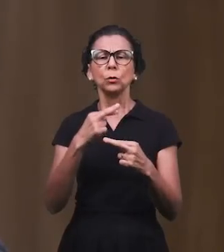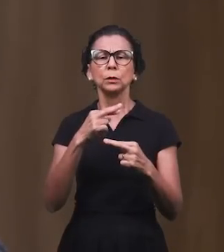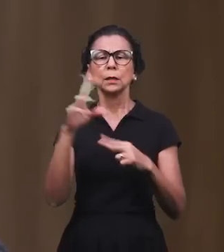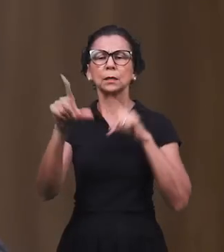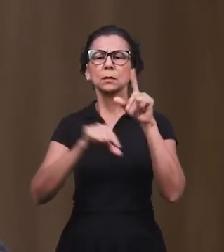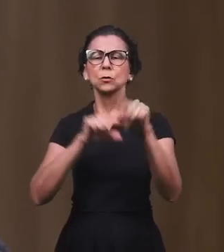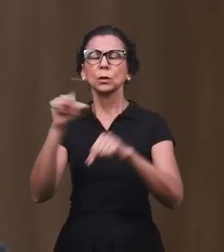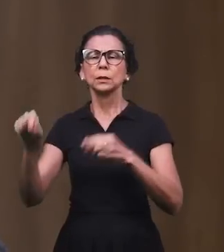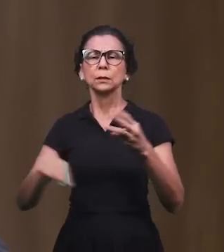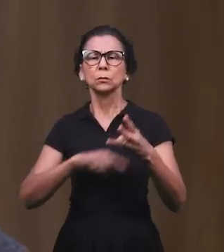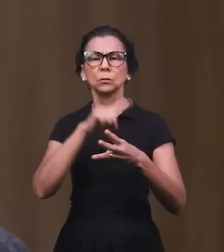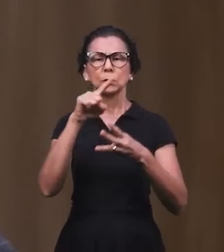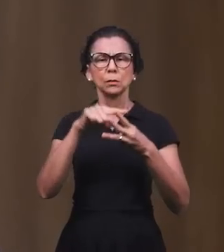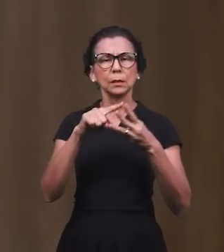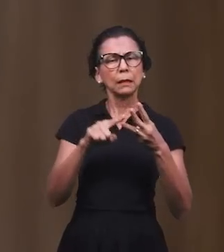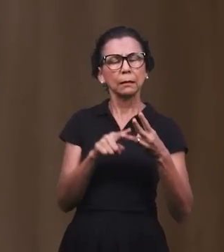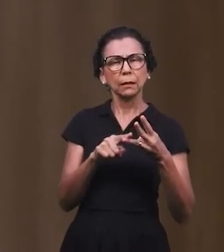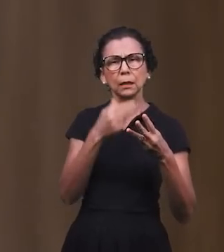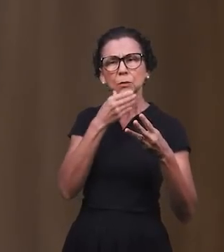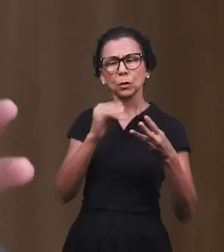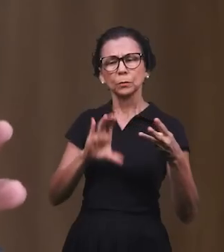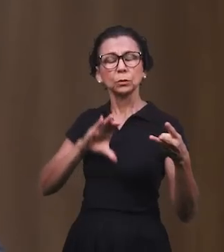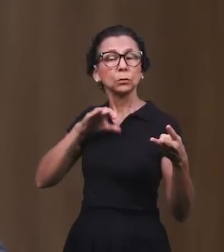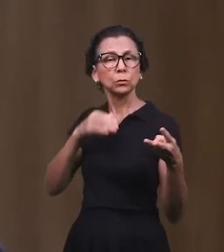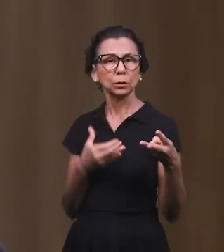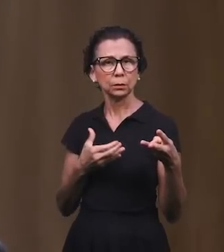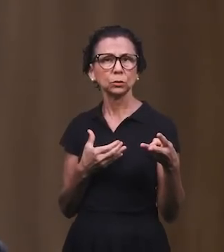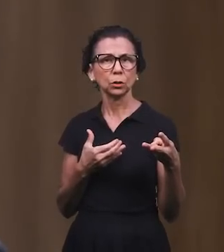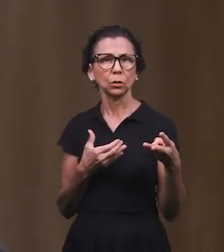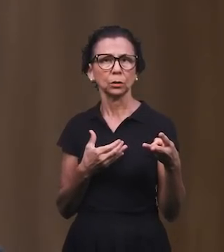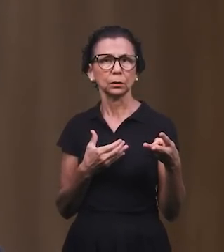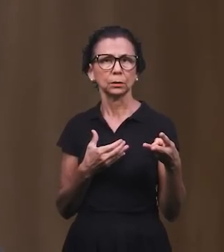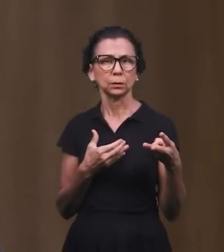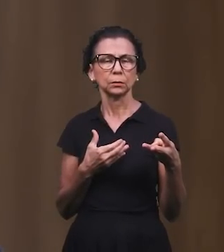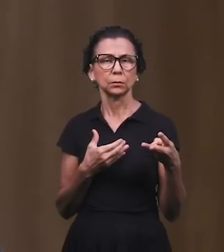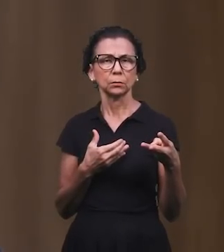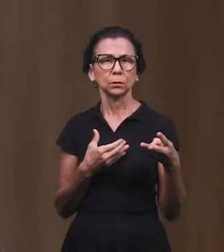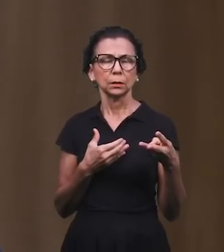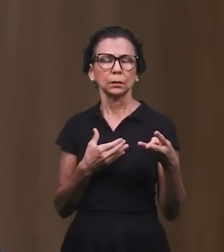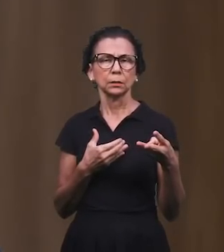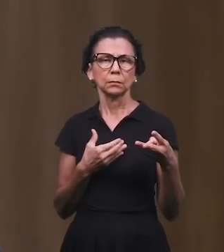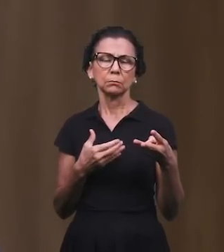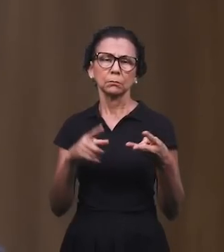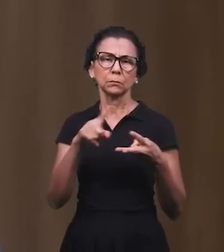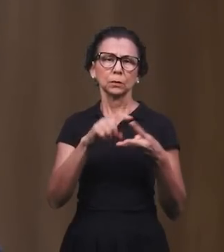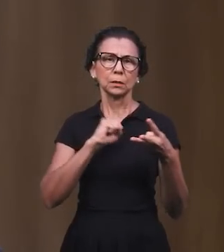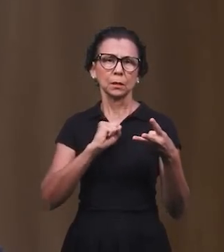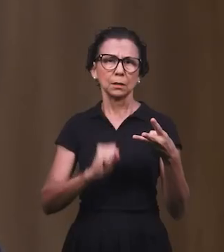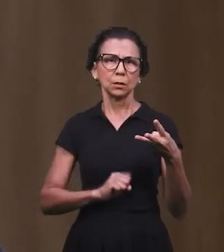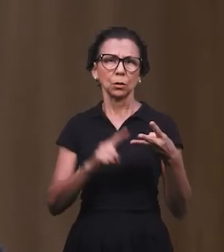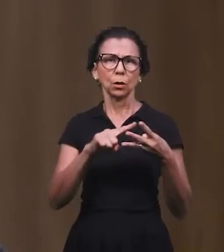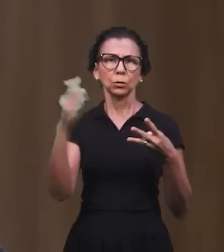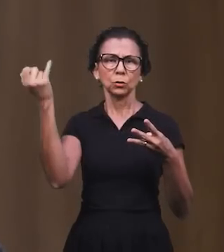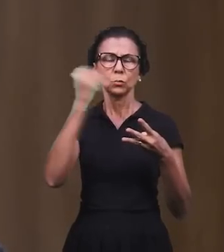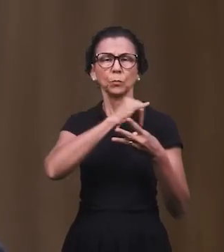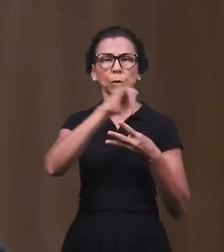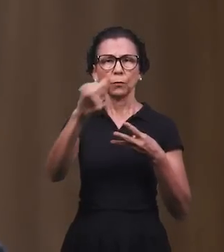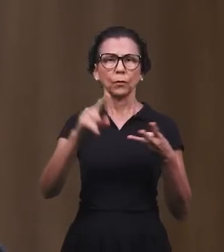Benaia. Os mais próximos do rei, o sacerdote, o profeta e o servo sempre fiel, sempre pronto